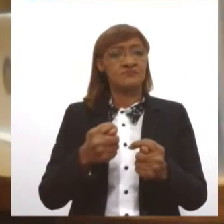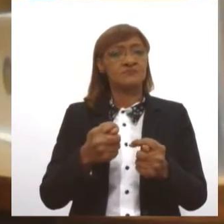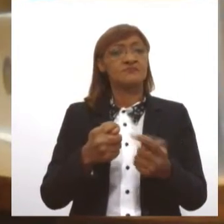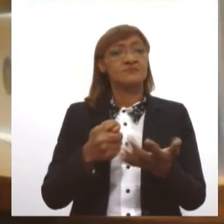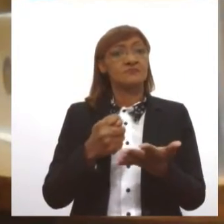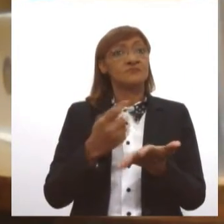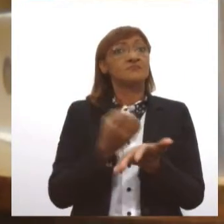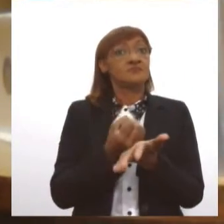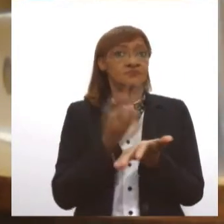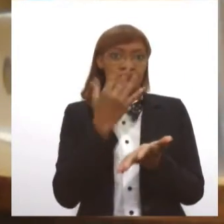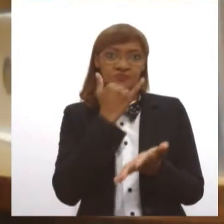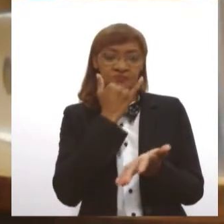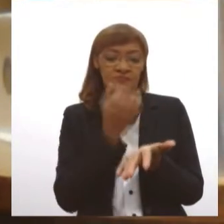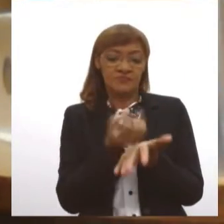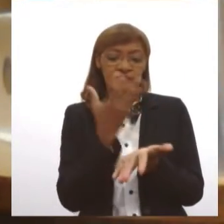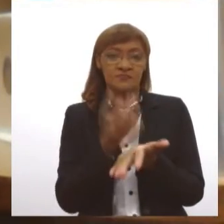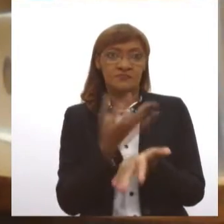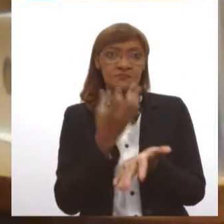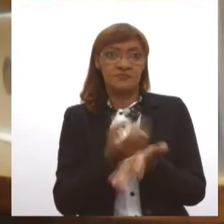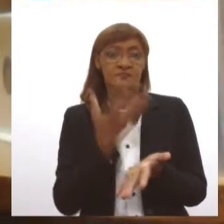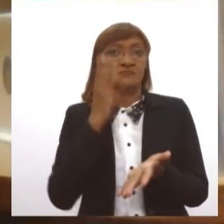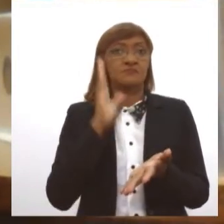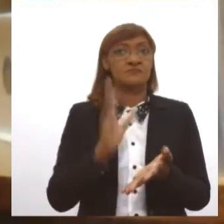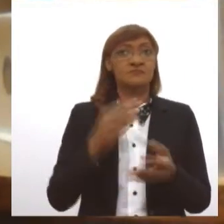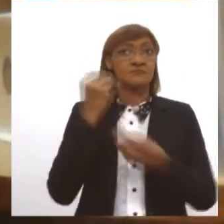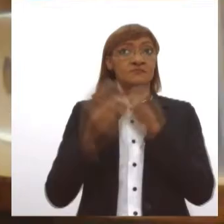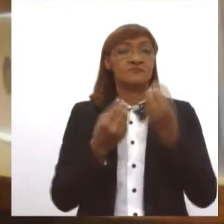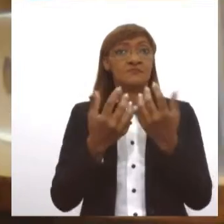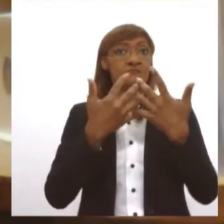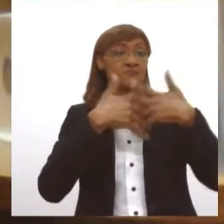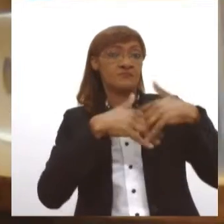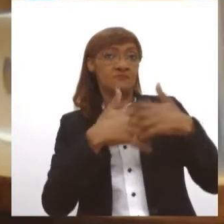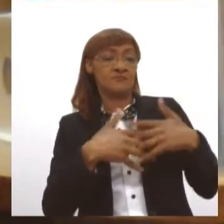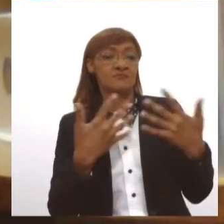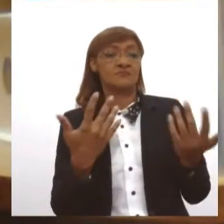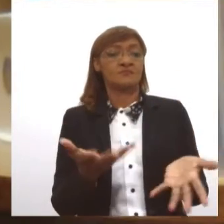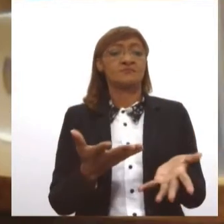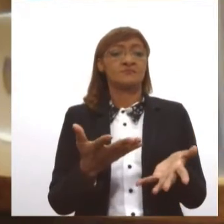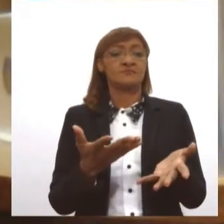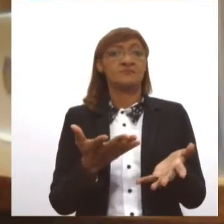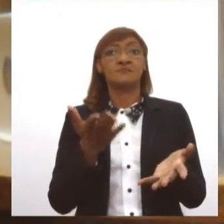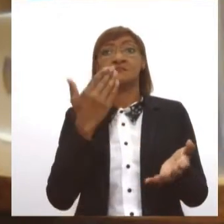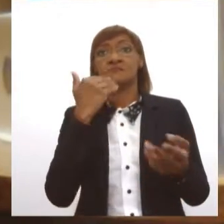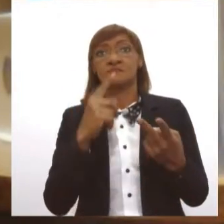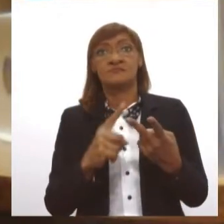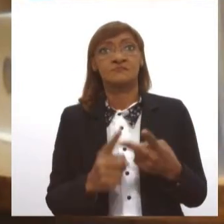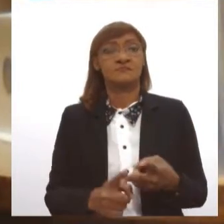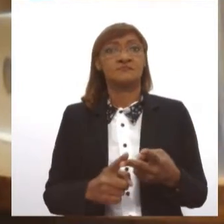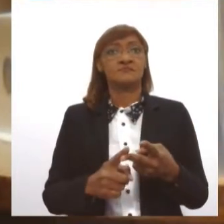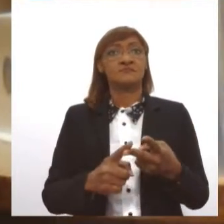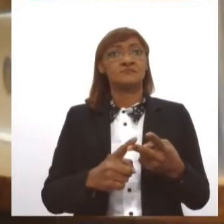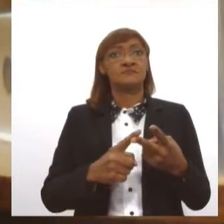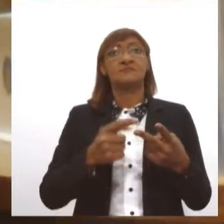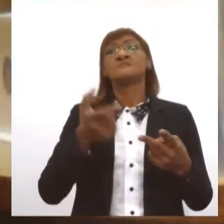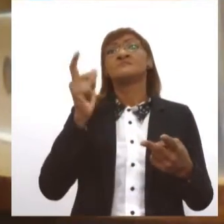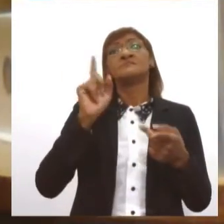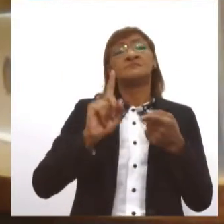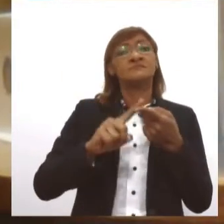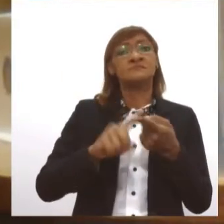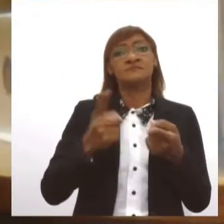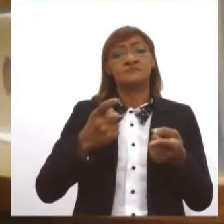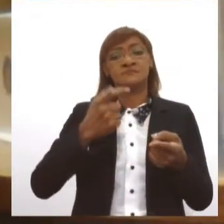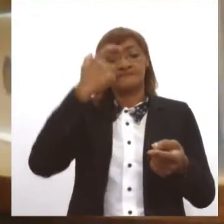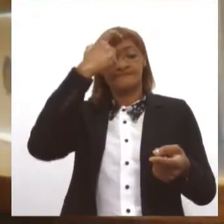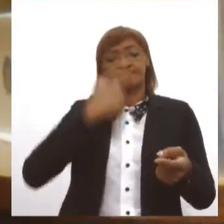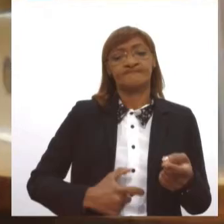social, emocional, cognitiva, alimentação e também física. Então, essa avaliação,